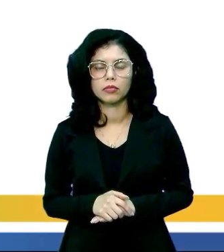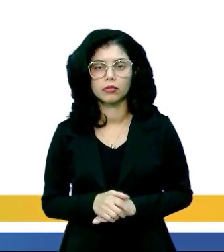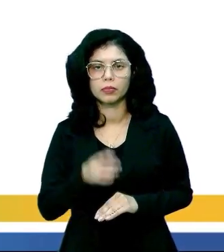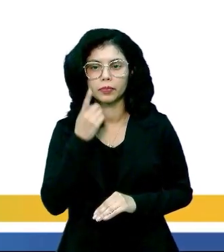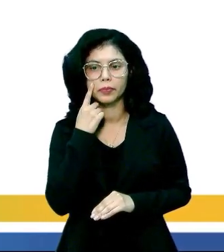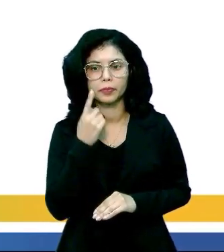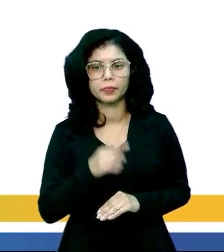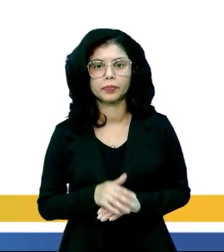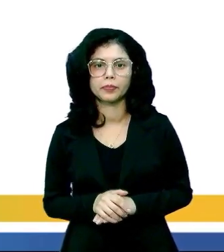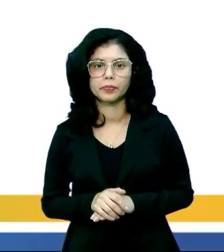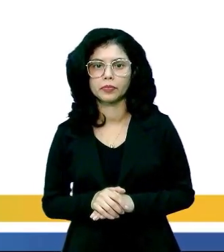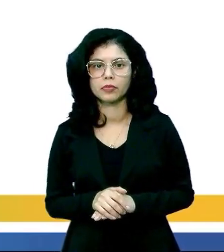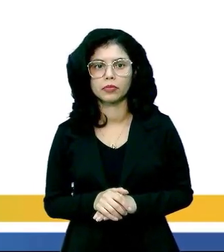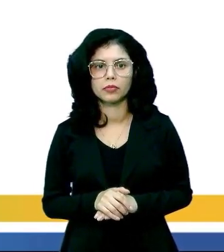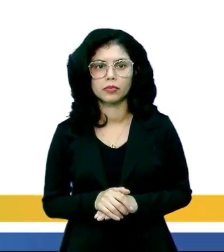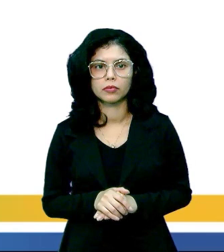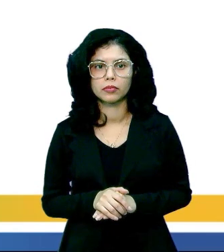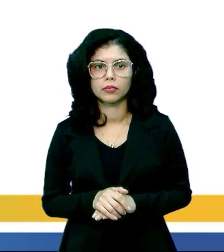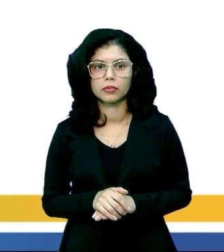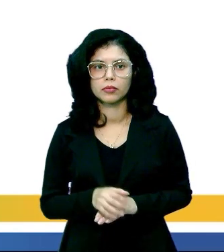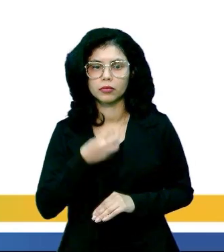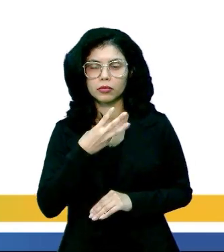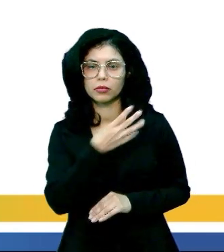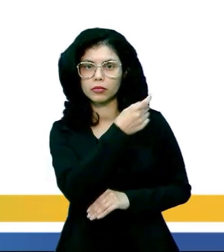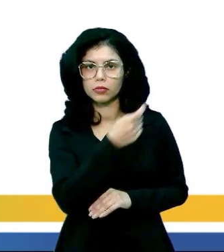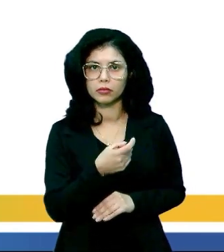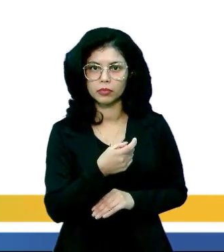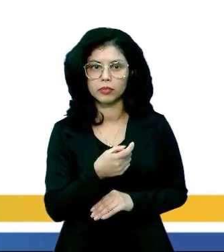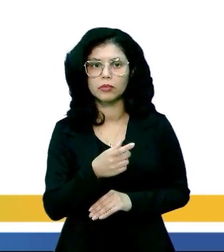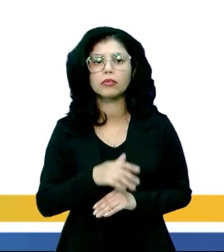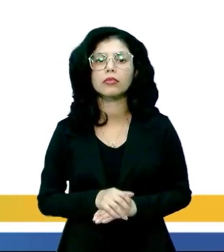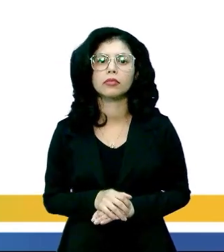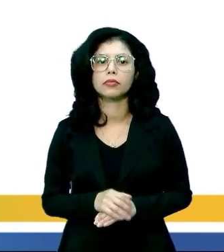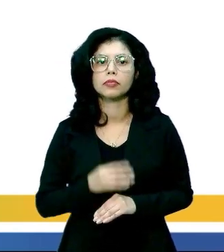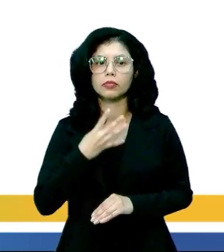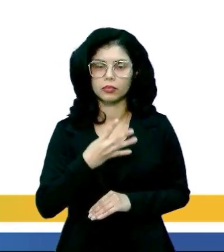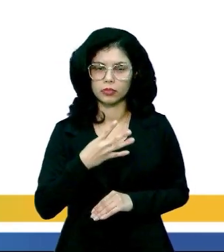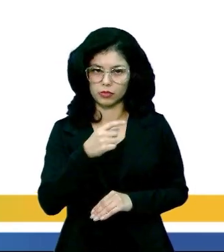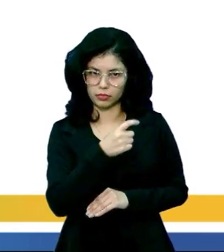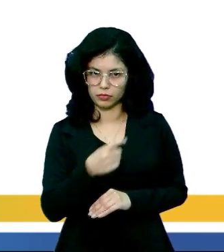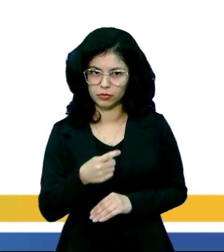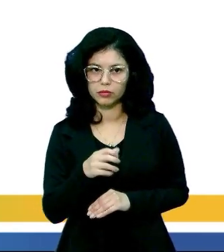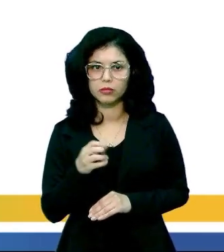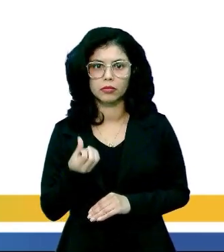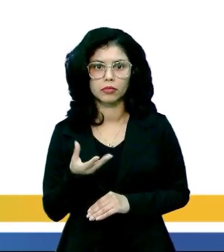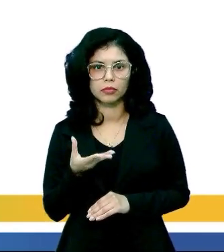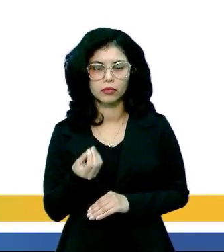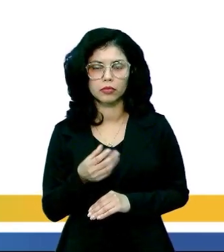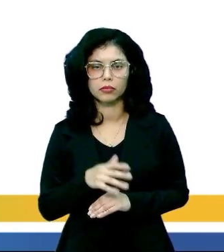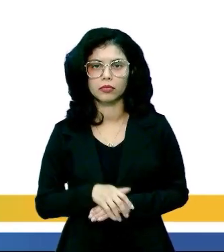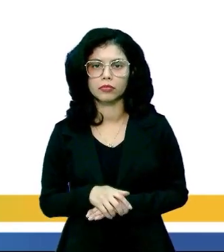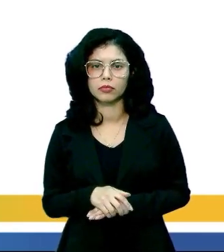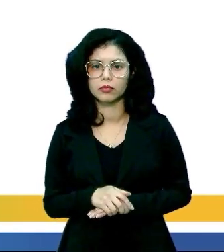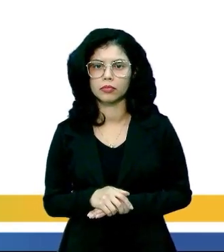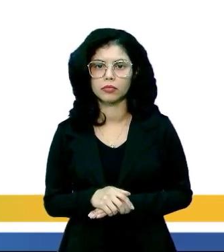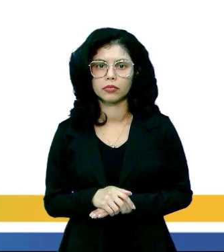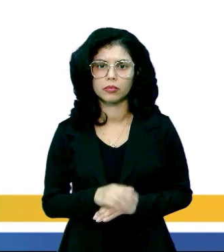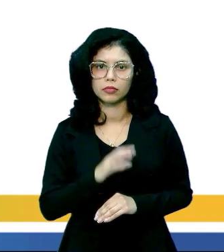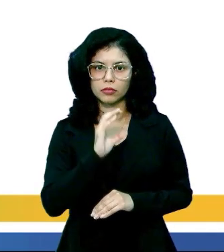Observe aí, se é 3% de X menos 4% de 60 menos